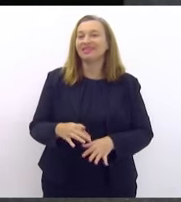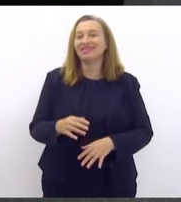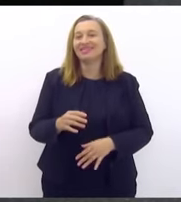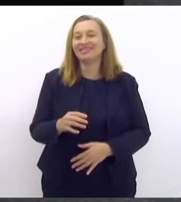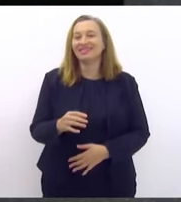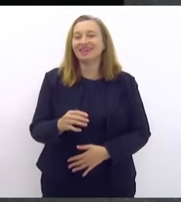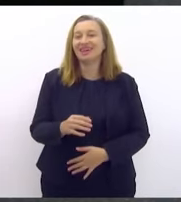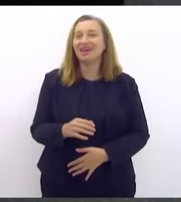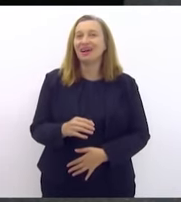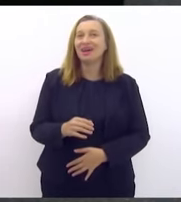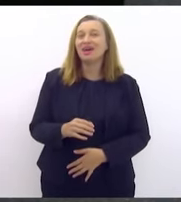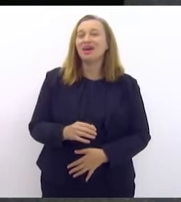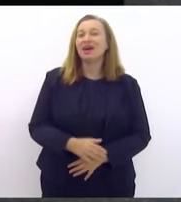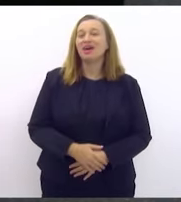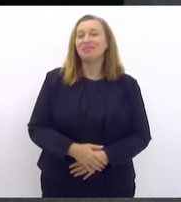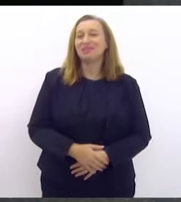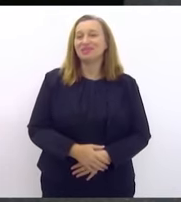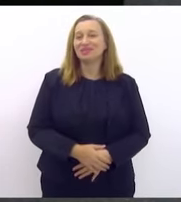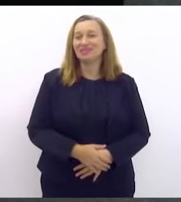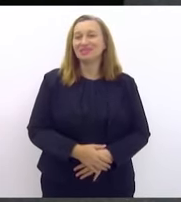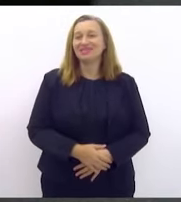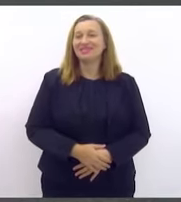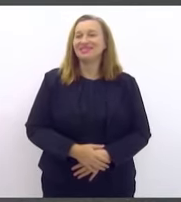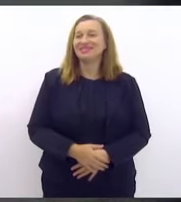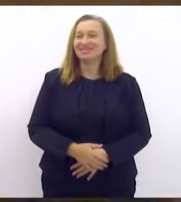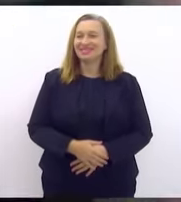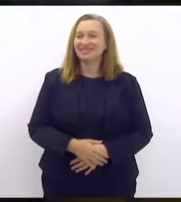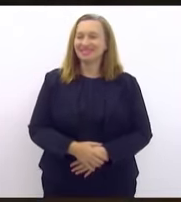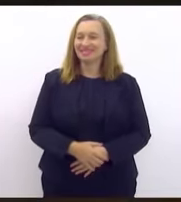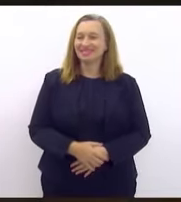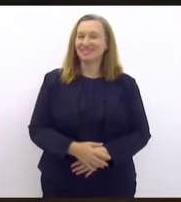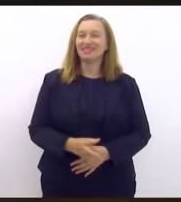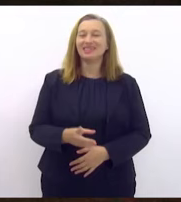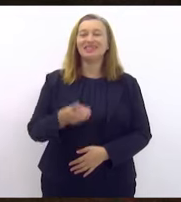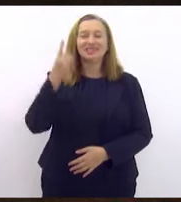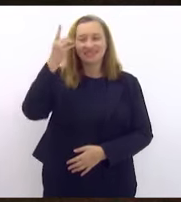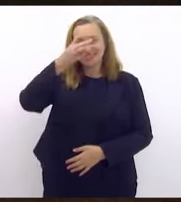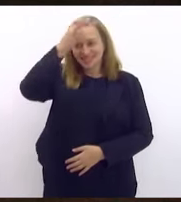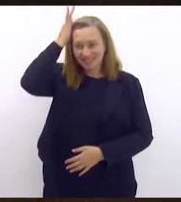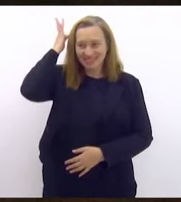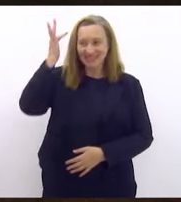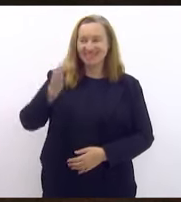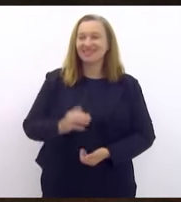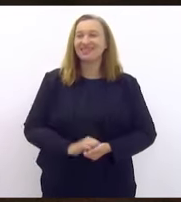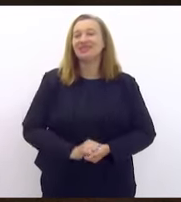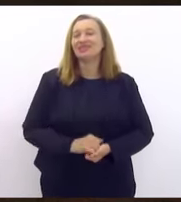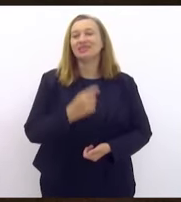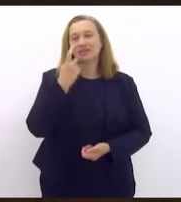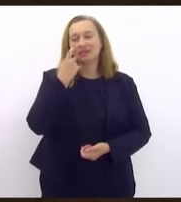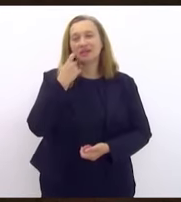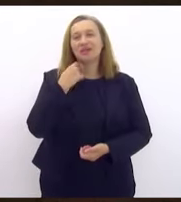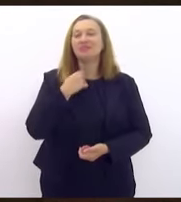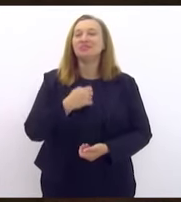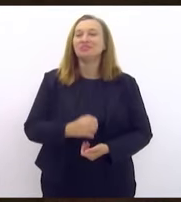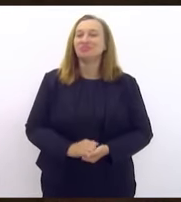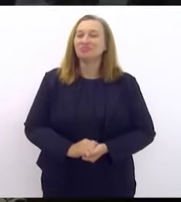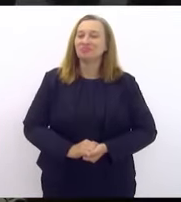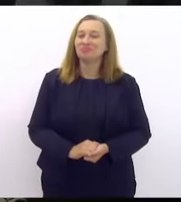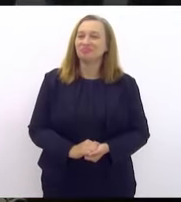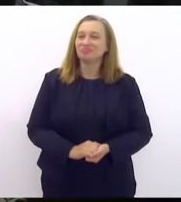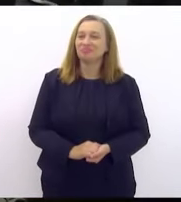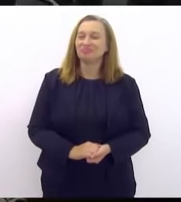sua disposição, e deputado Fred Pacheco. Uma pequena parte, deputado Mink. Deputado,